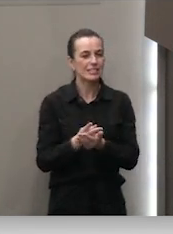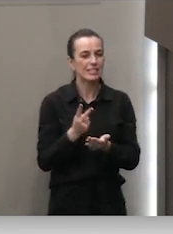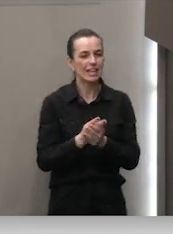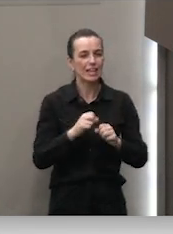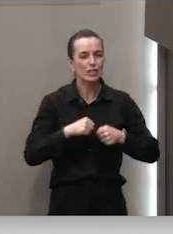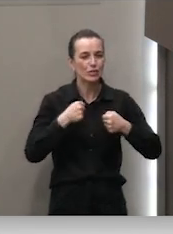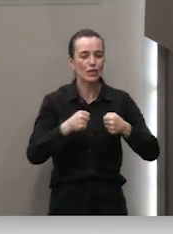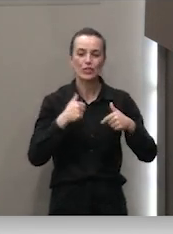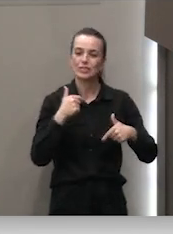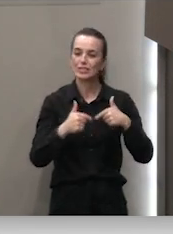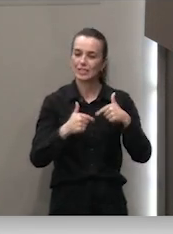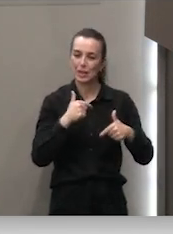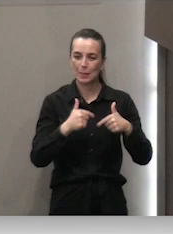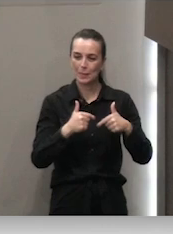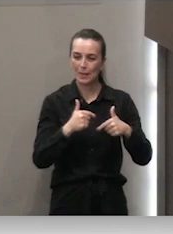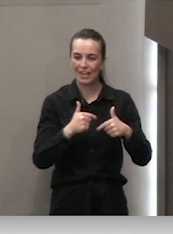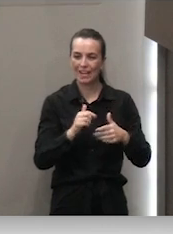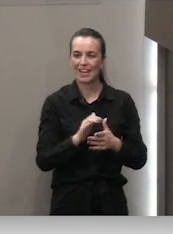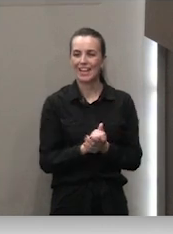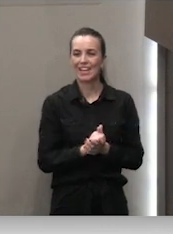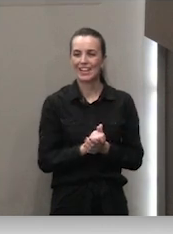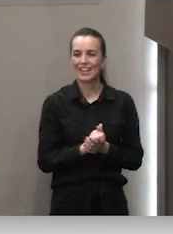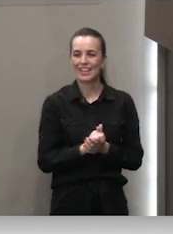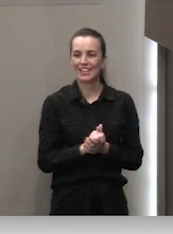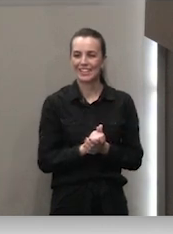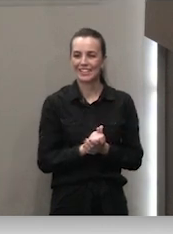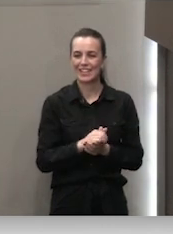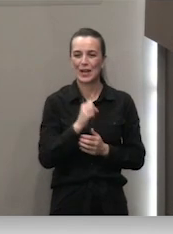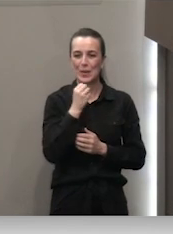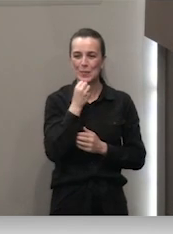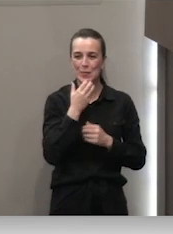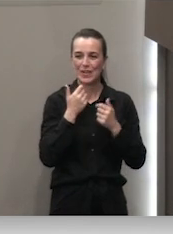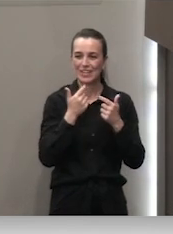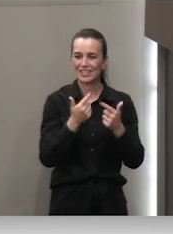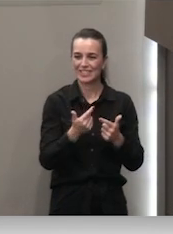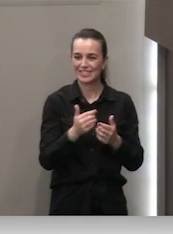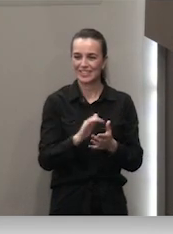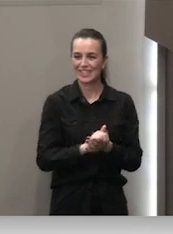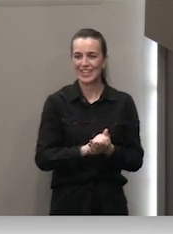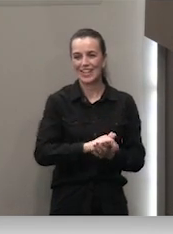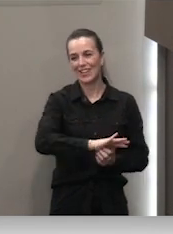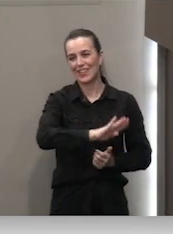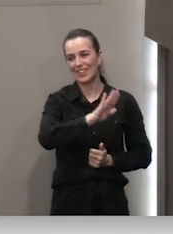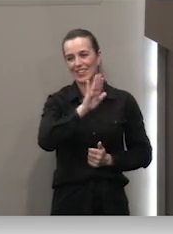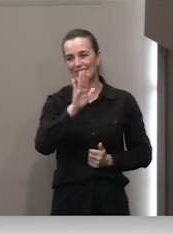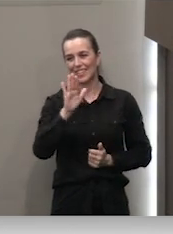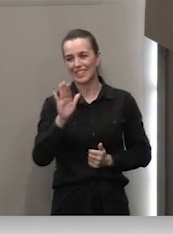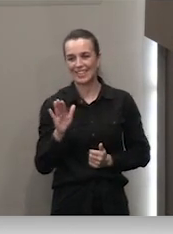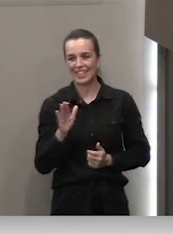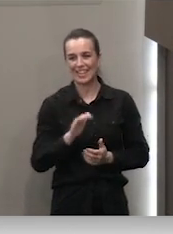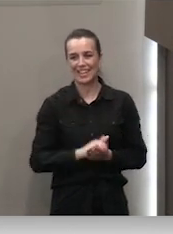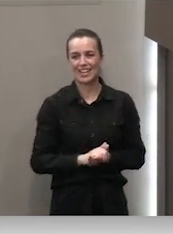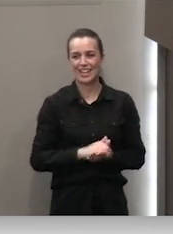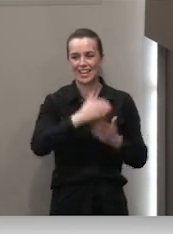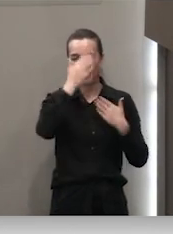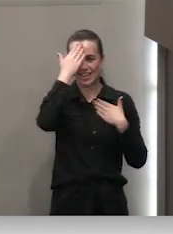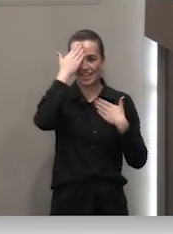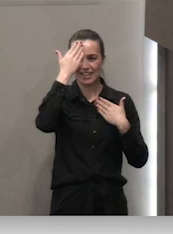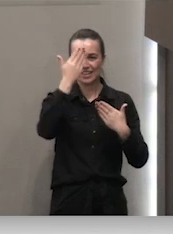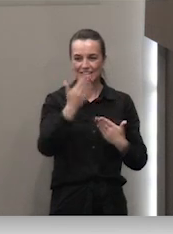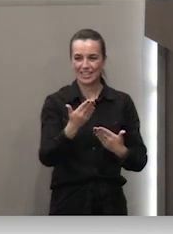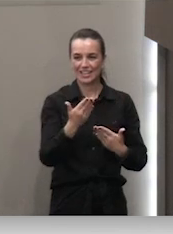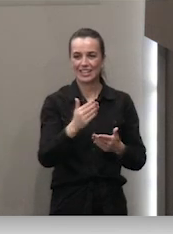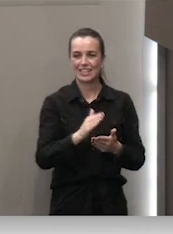com certeza se vai dar frutos. Beleza? Tamo junto, boa sorte. Olá, vereador. Passando aqui para agradecer